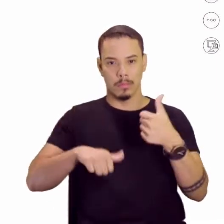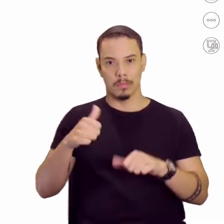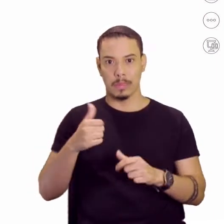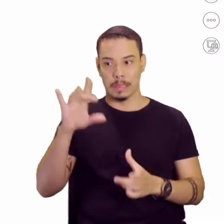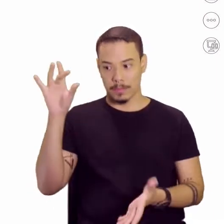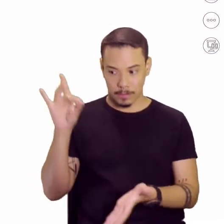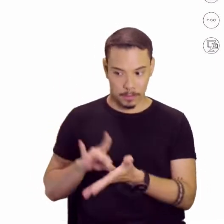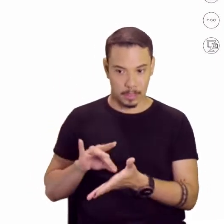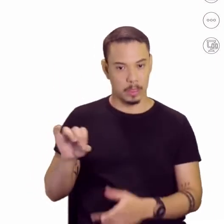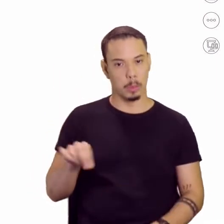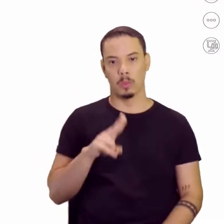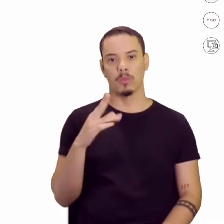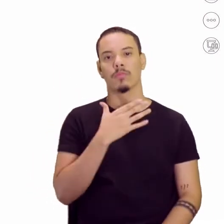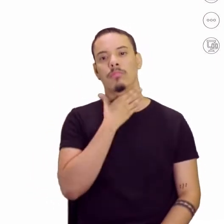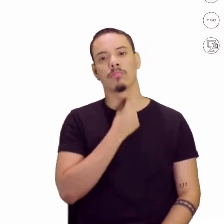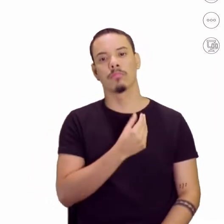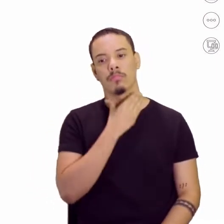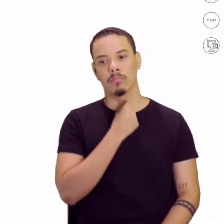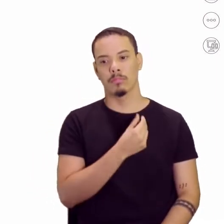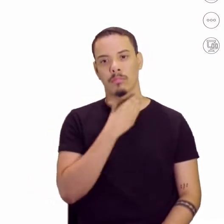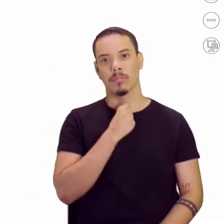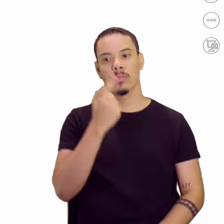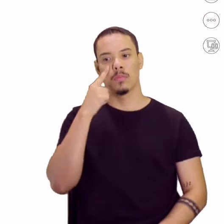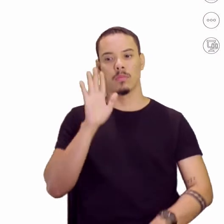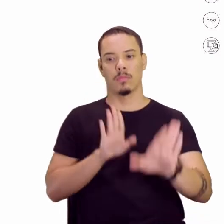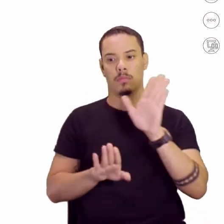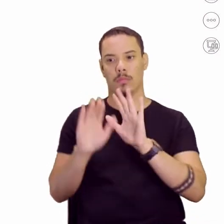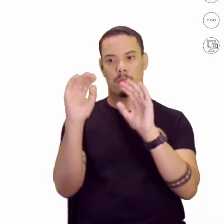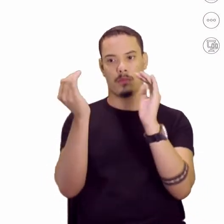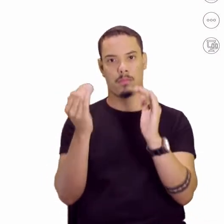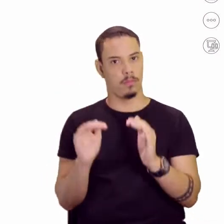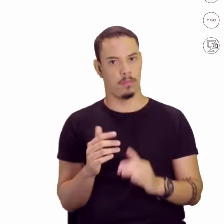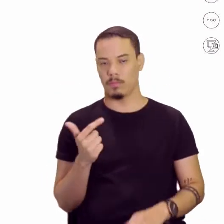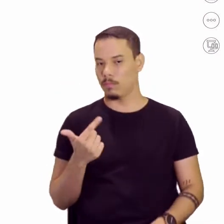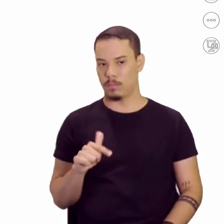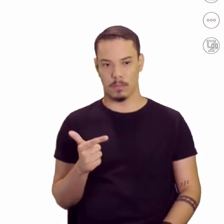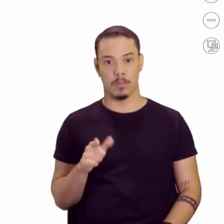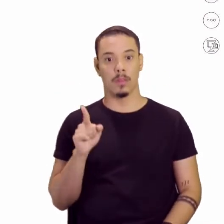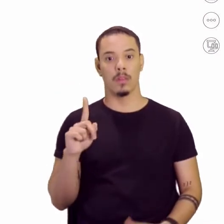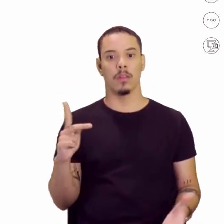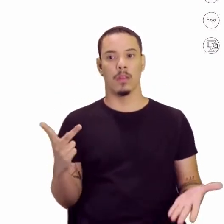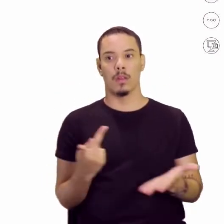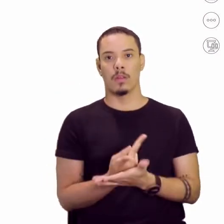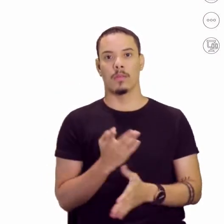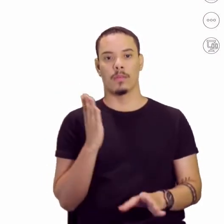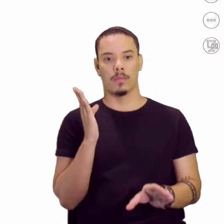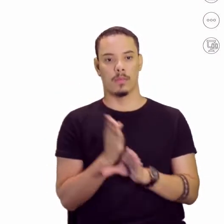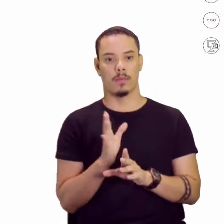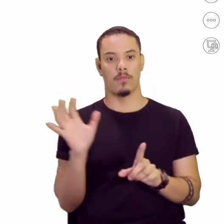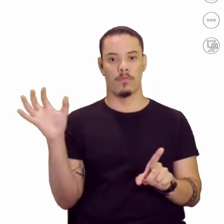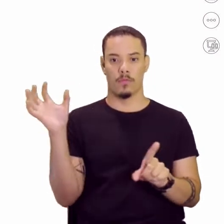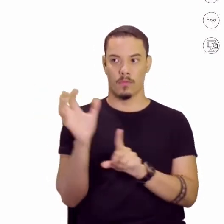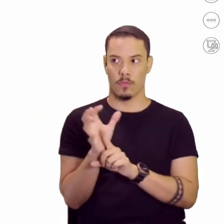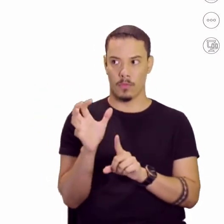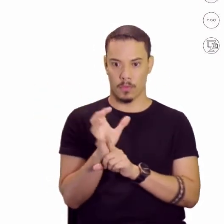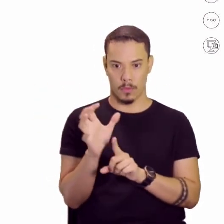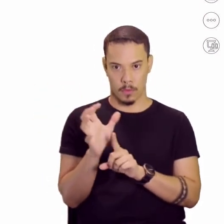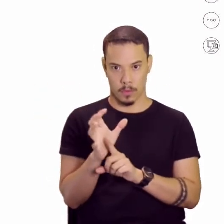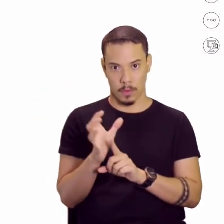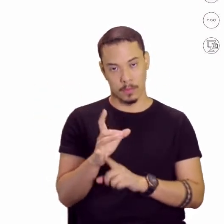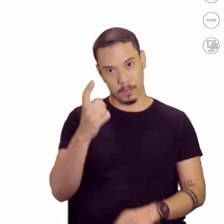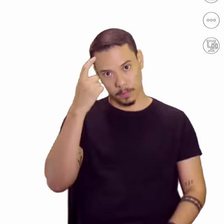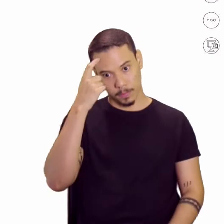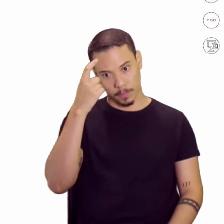sua veracidade por meio de medidas cuidadosas. Isso ocorreu em virtude de grande influência, como eu falei,